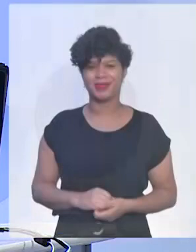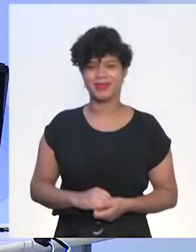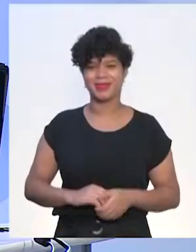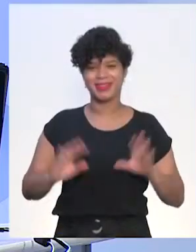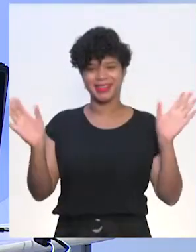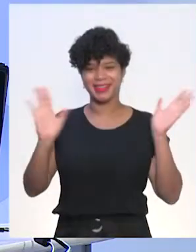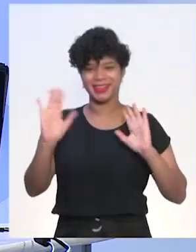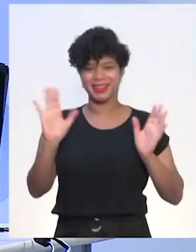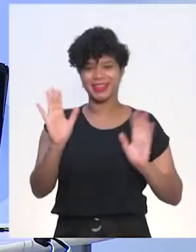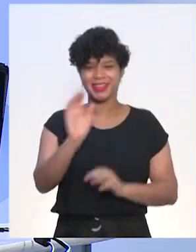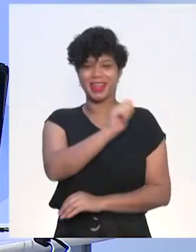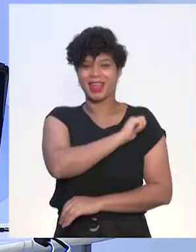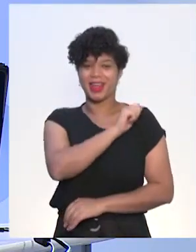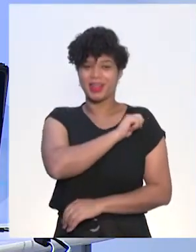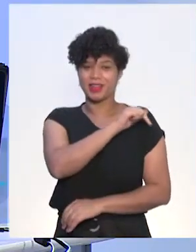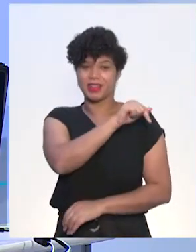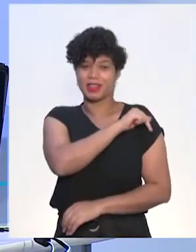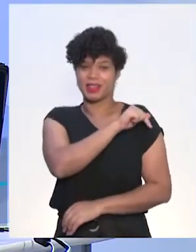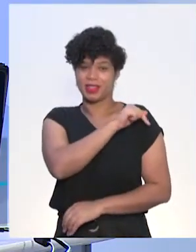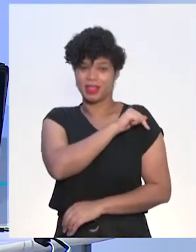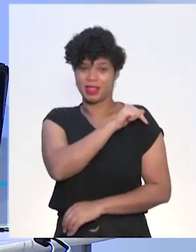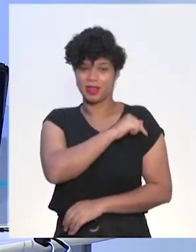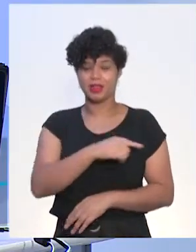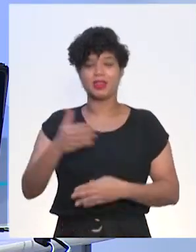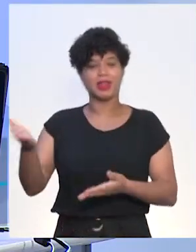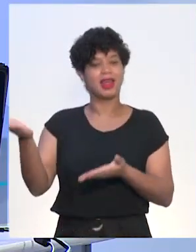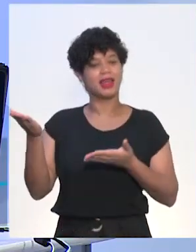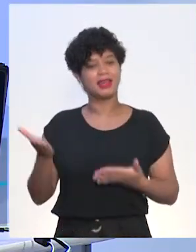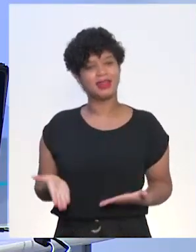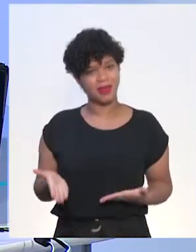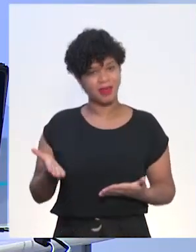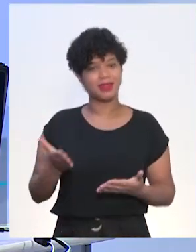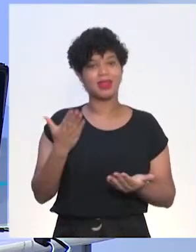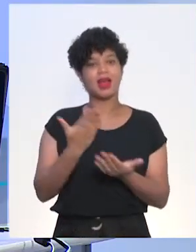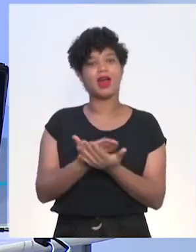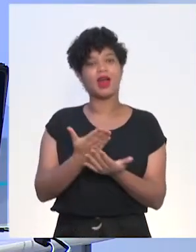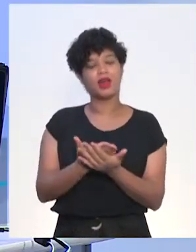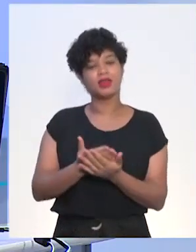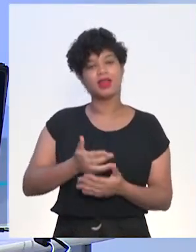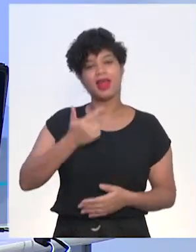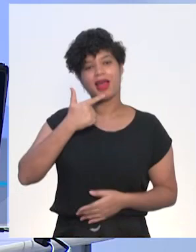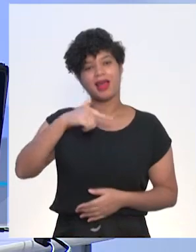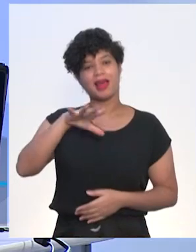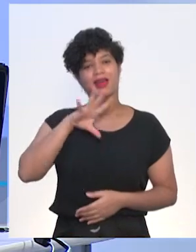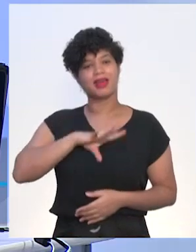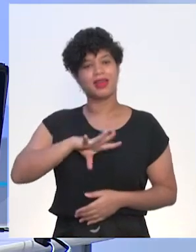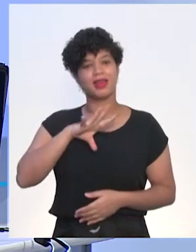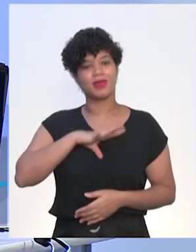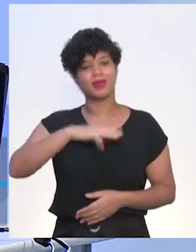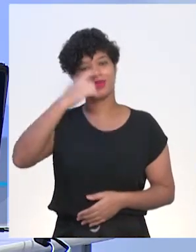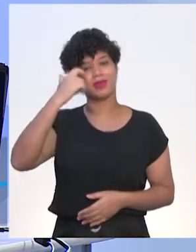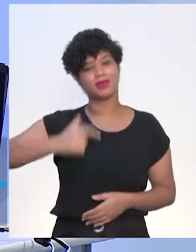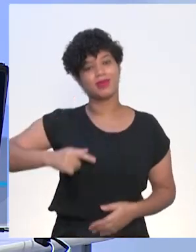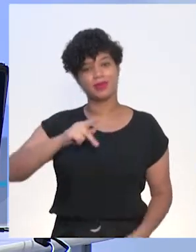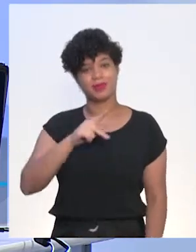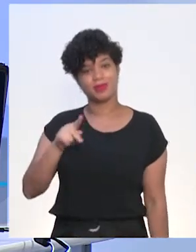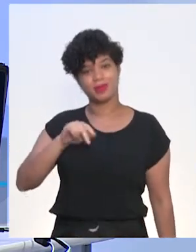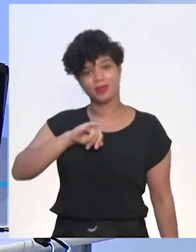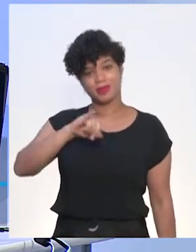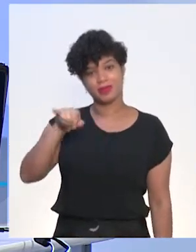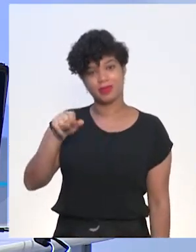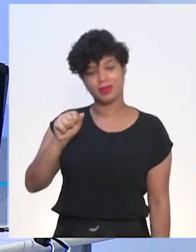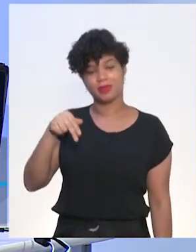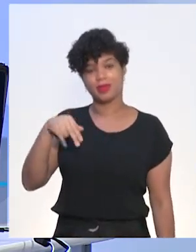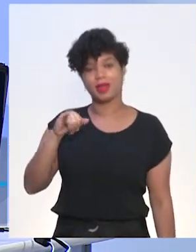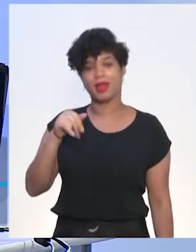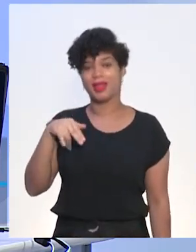Olá estudantes do 7º ano seja bem-vindo à esta aula de língua portuguesa eu sou professora Janaína de